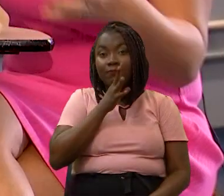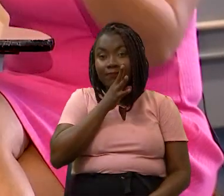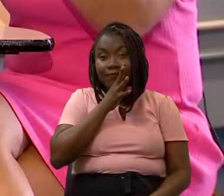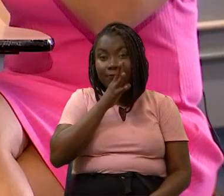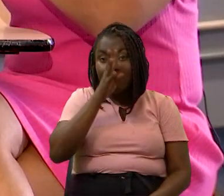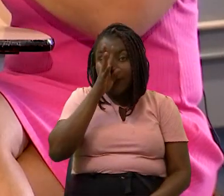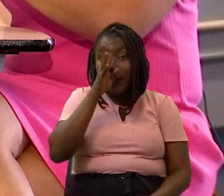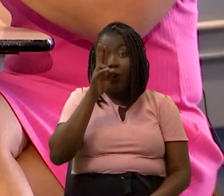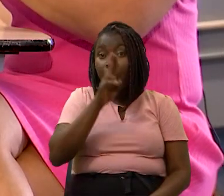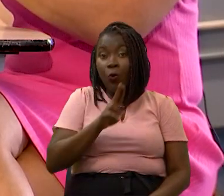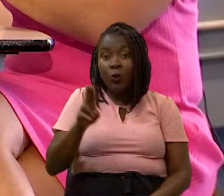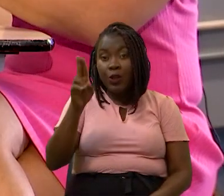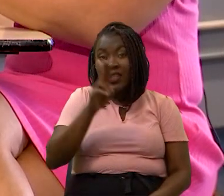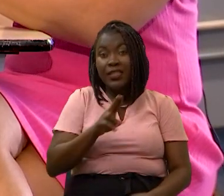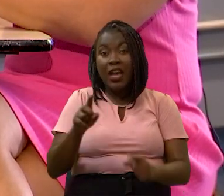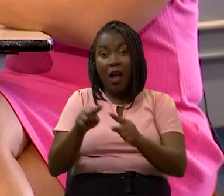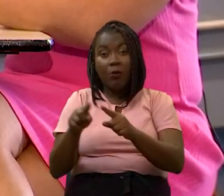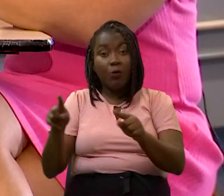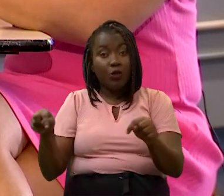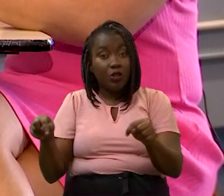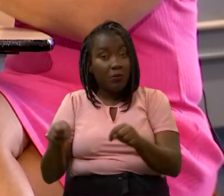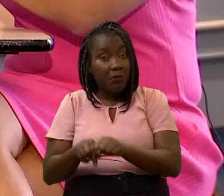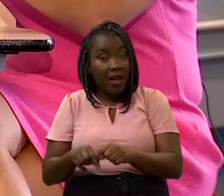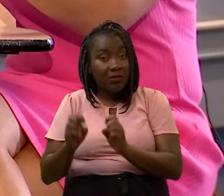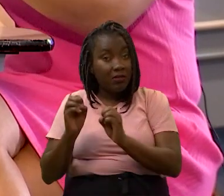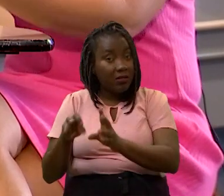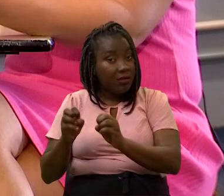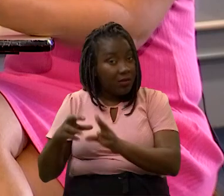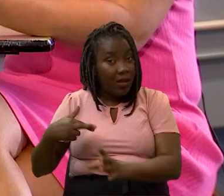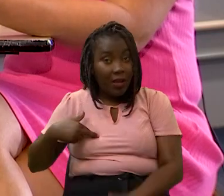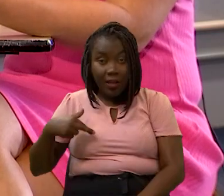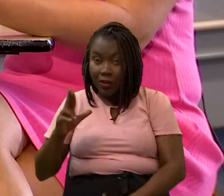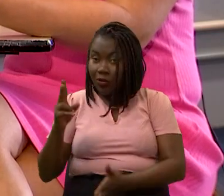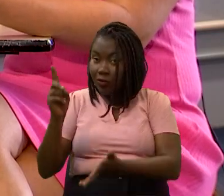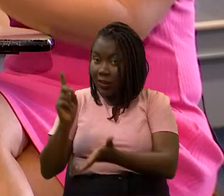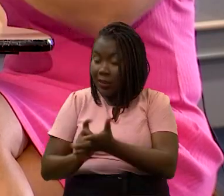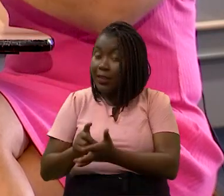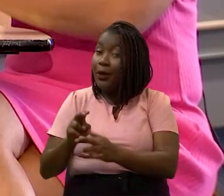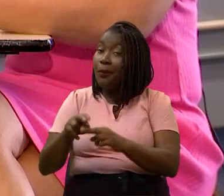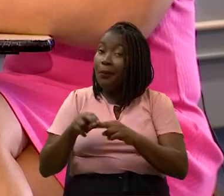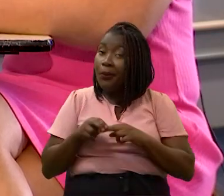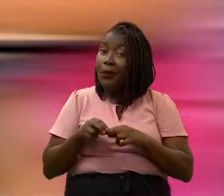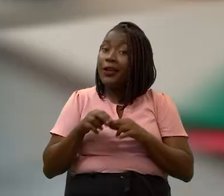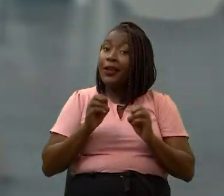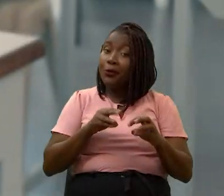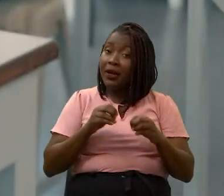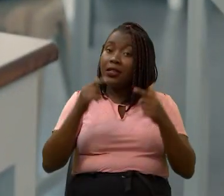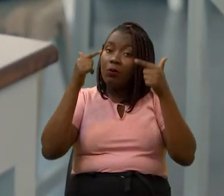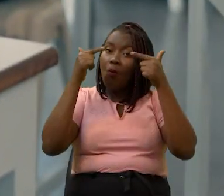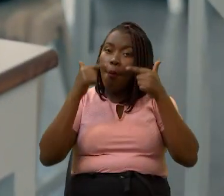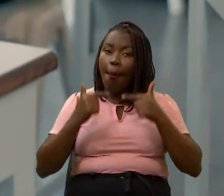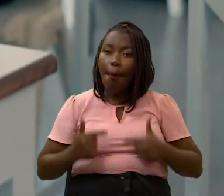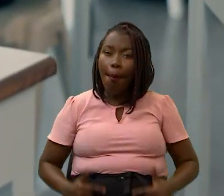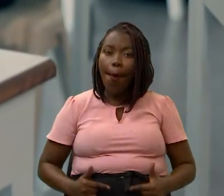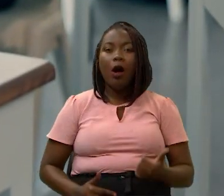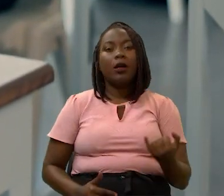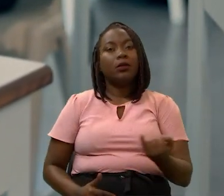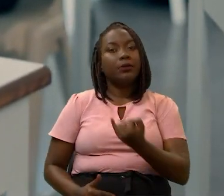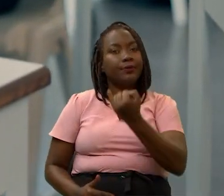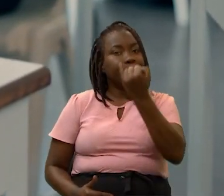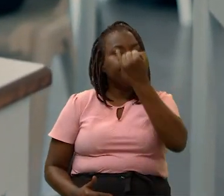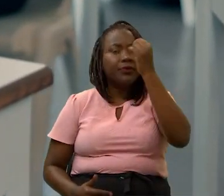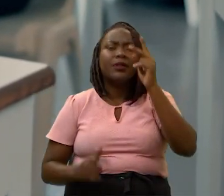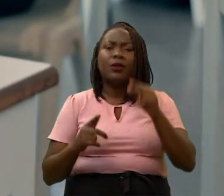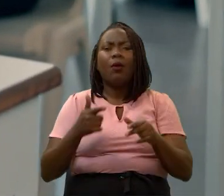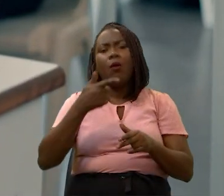de maneira a usar o espaço da escola para o ensino religioso em si, porque a educação é laica. E isso é importante, assim